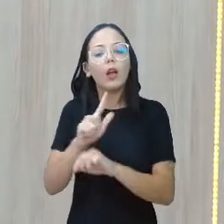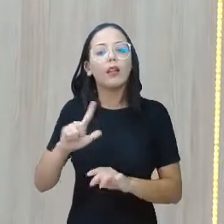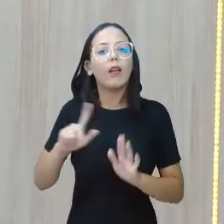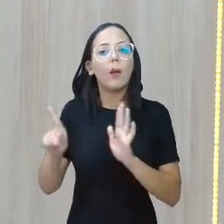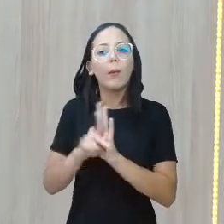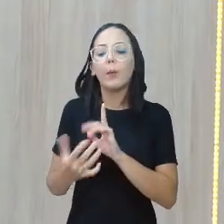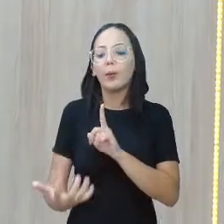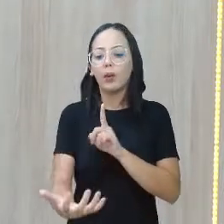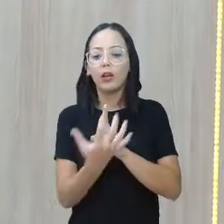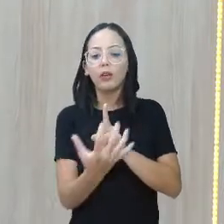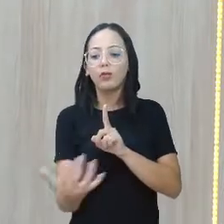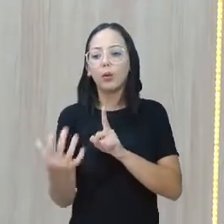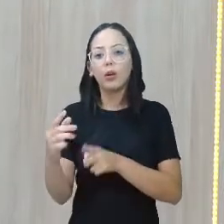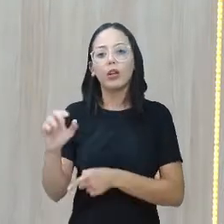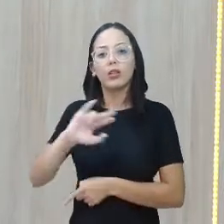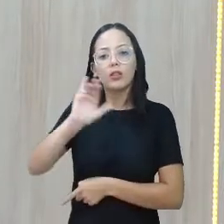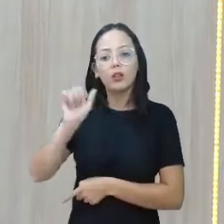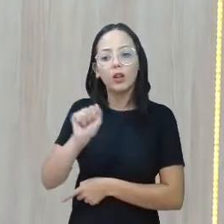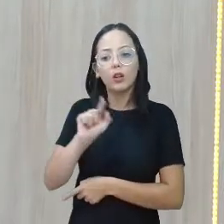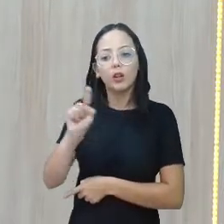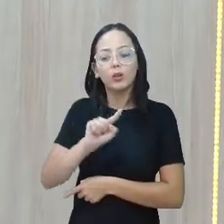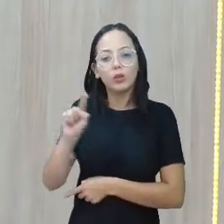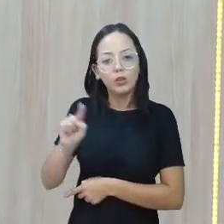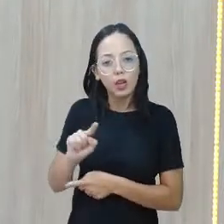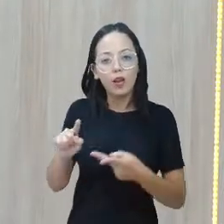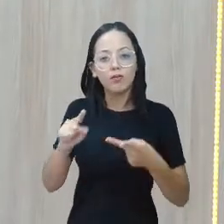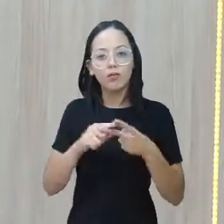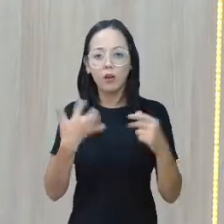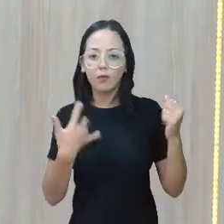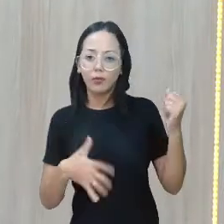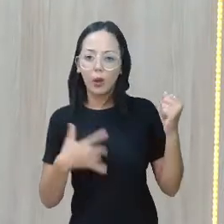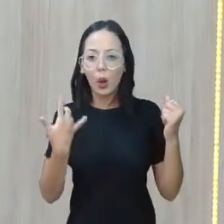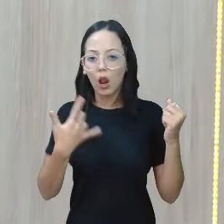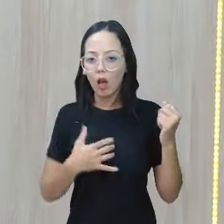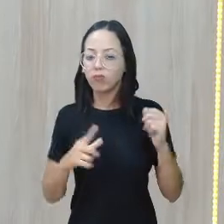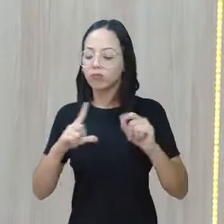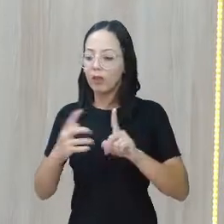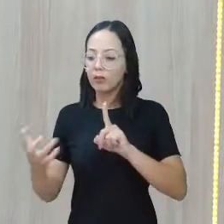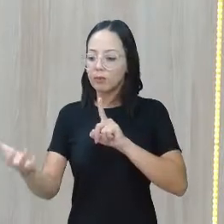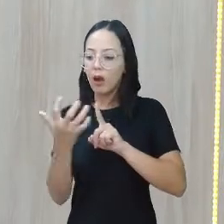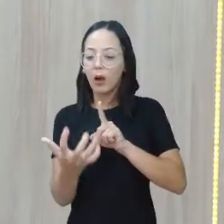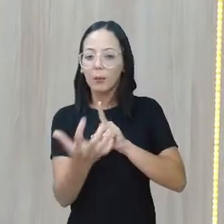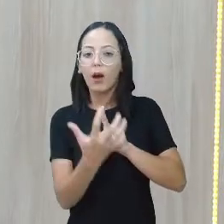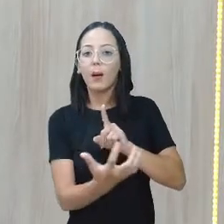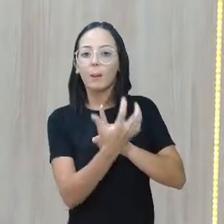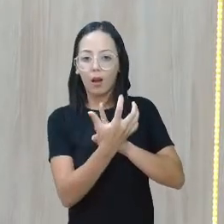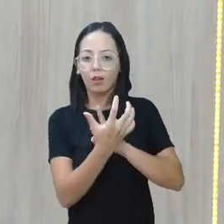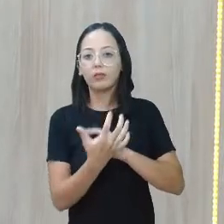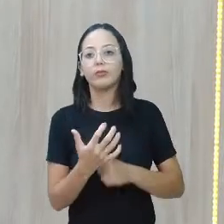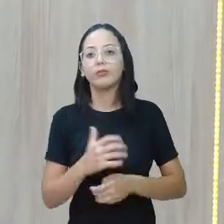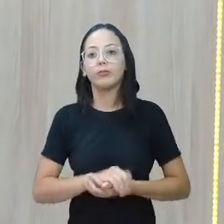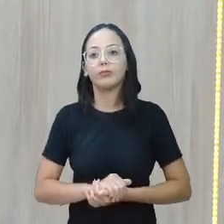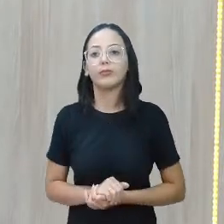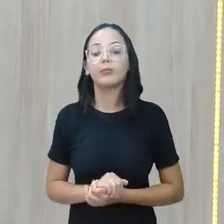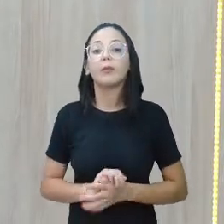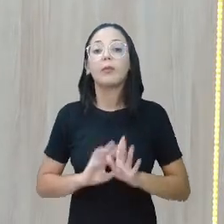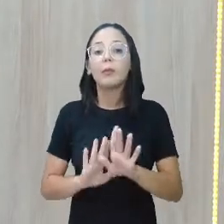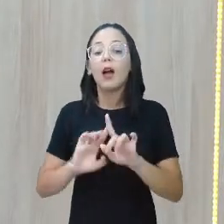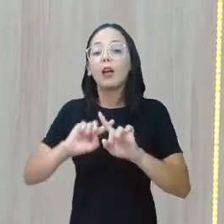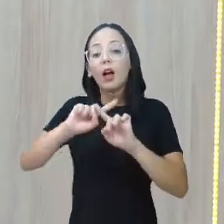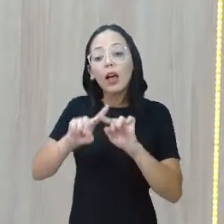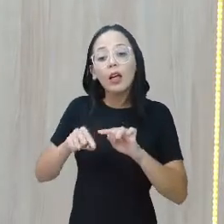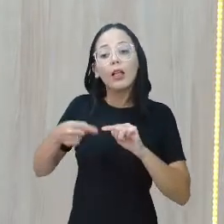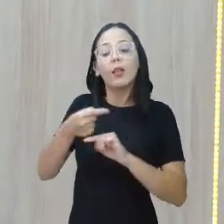influência do jazz americano, aquele sax, aquele violão e tal. E depois disso,